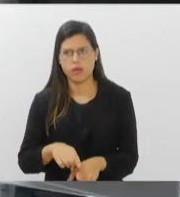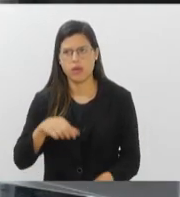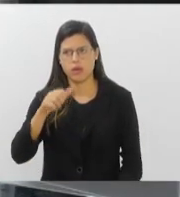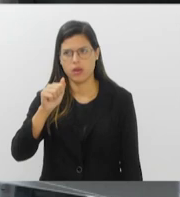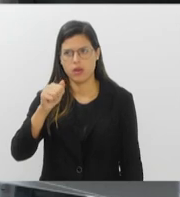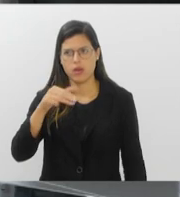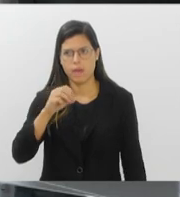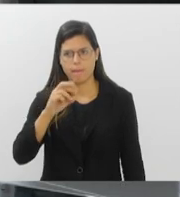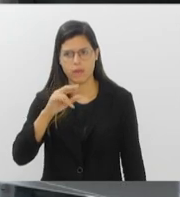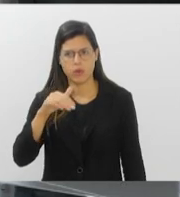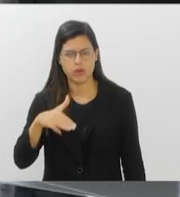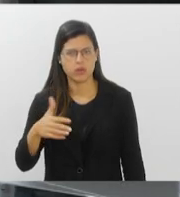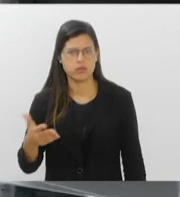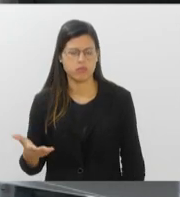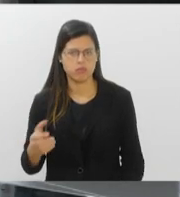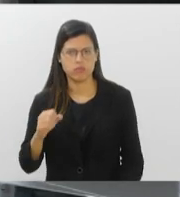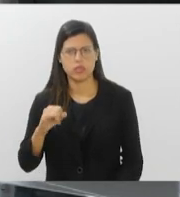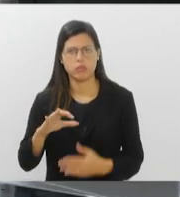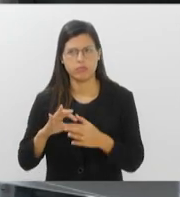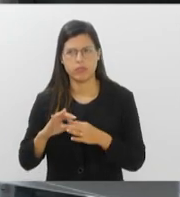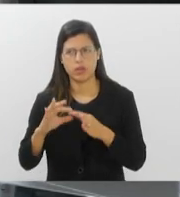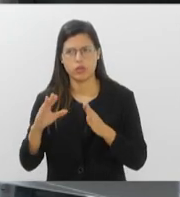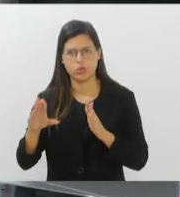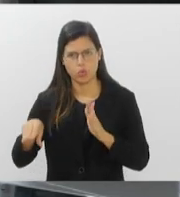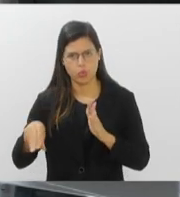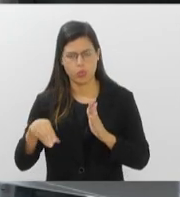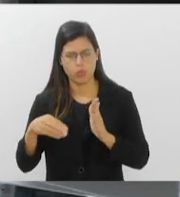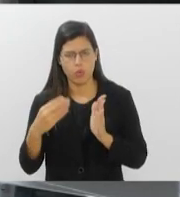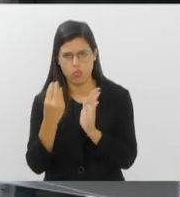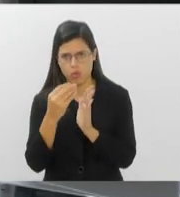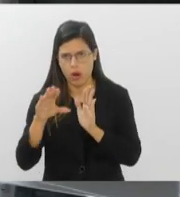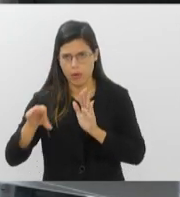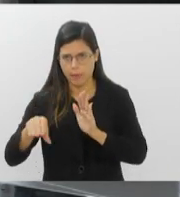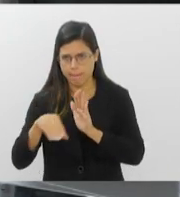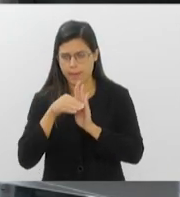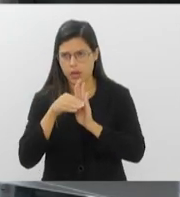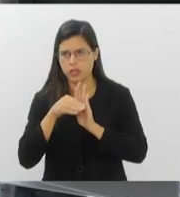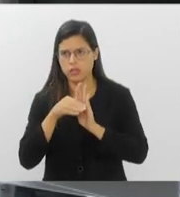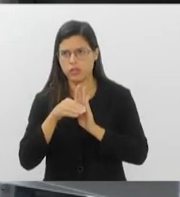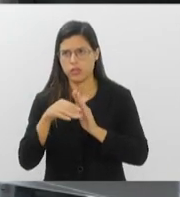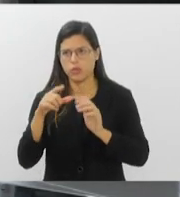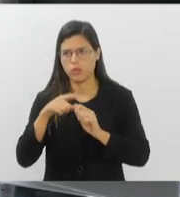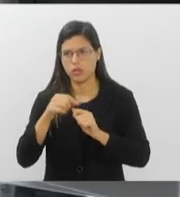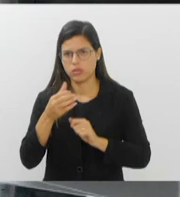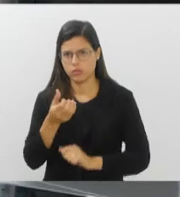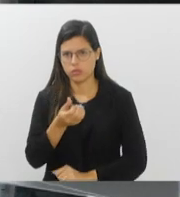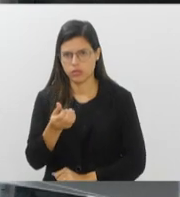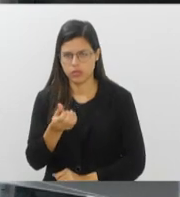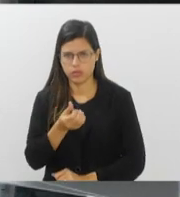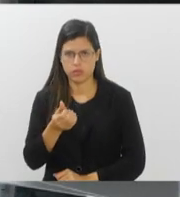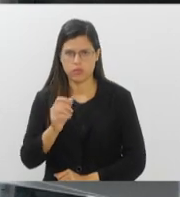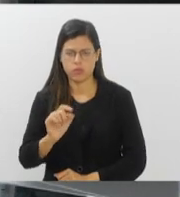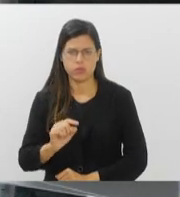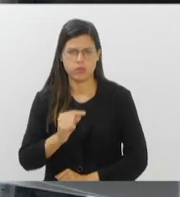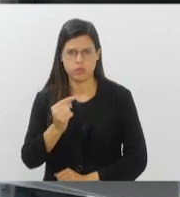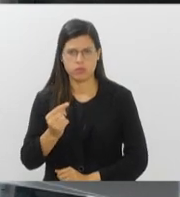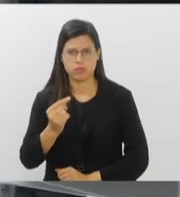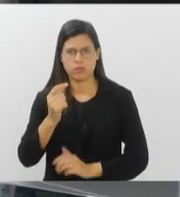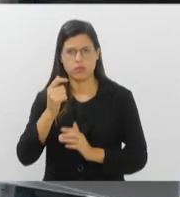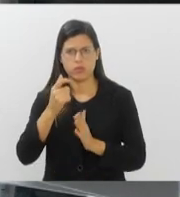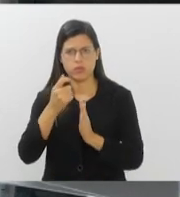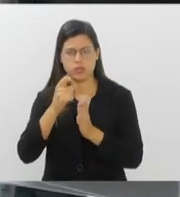Vossa Excelência autorizar, deputado Serafini, a gente vota com emendas, faz a emenda no artigo 6º e depois